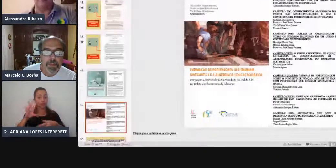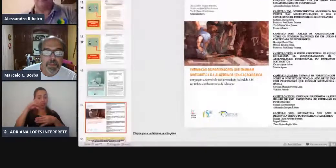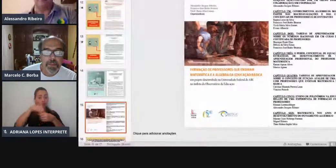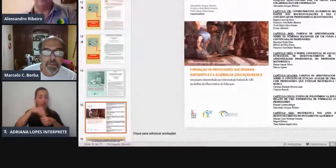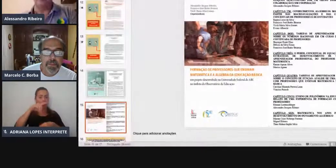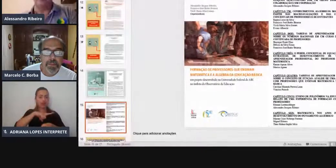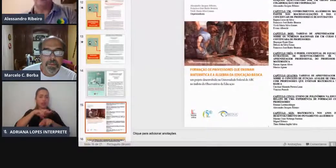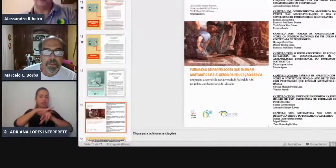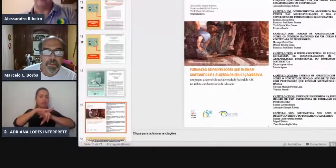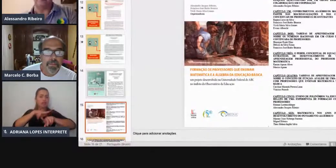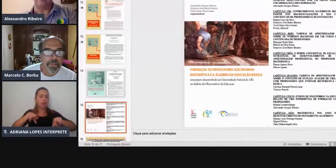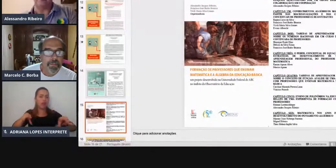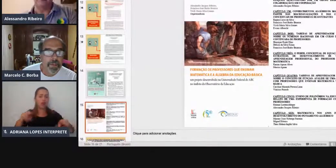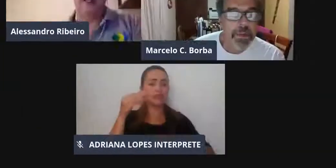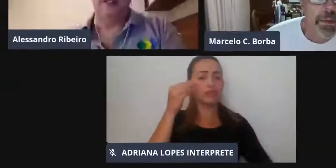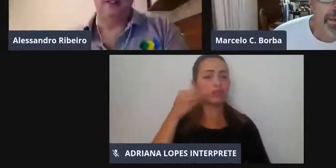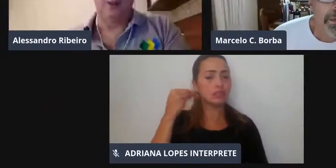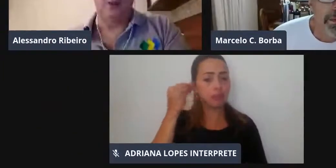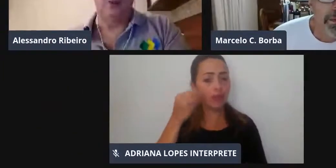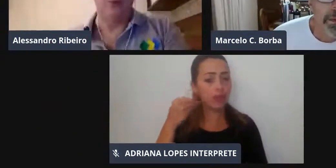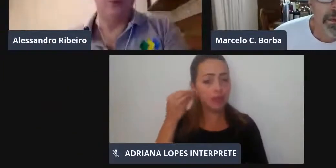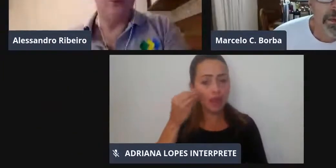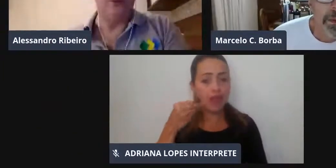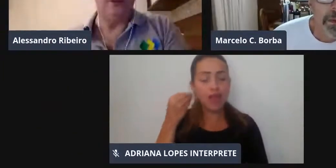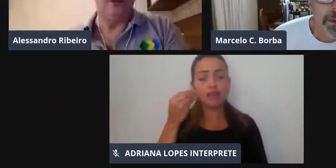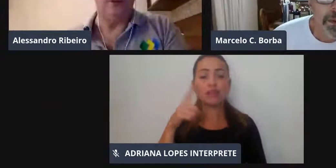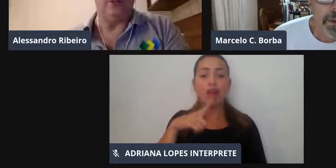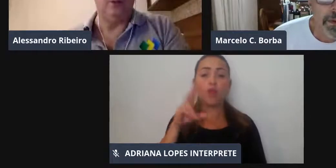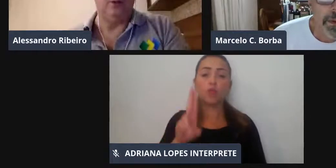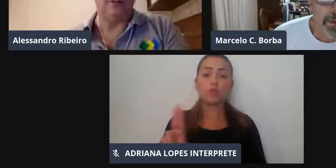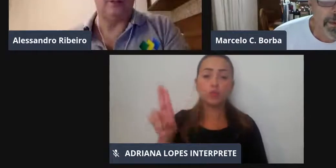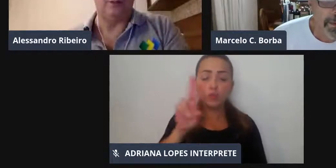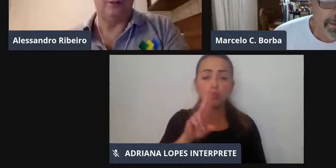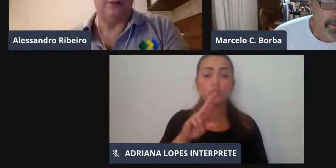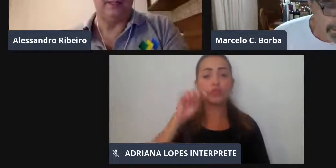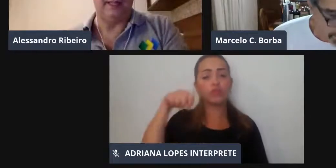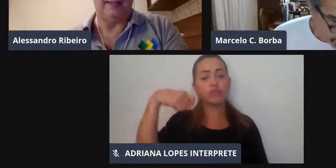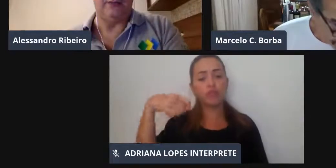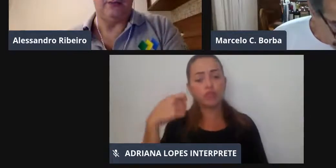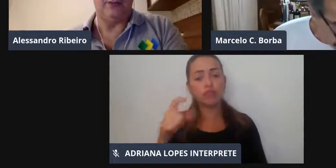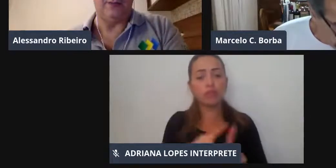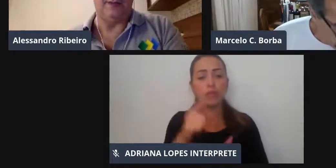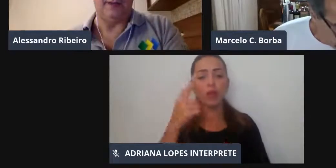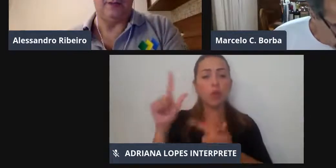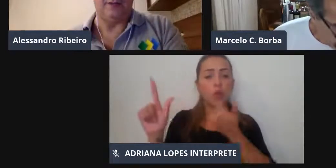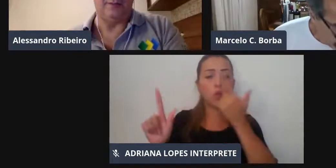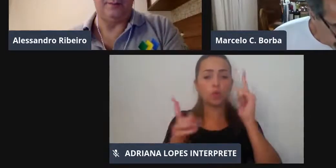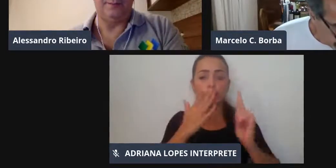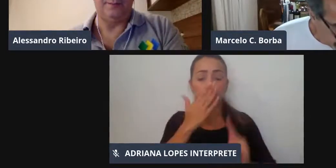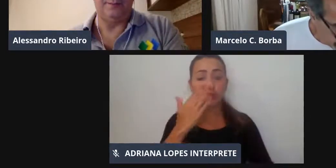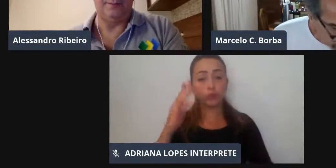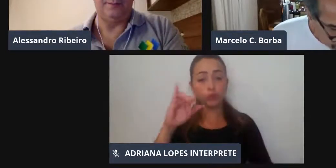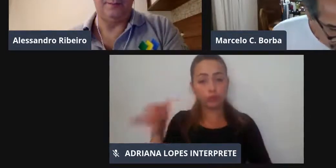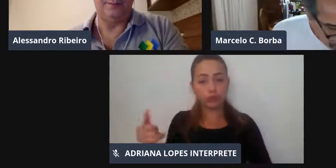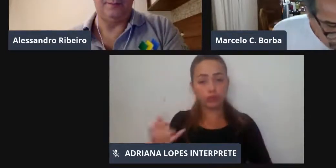várias experiências com o uso de vídeo e com outras oportunidades de aprendizagem.